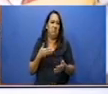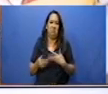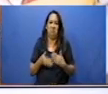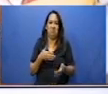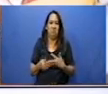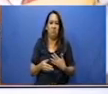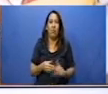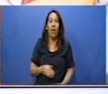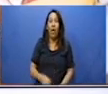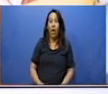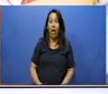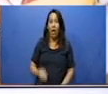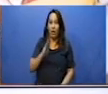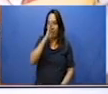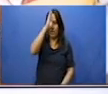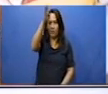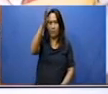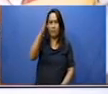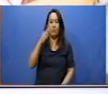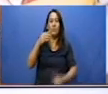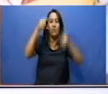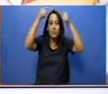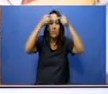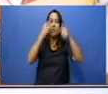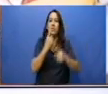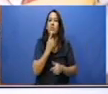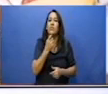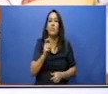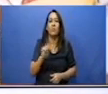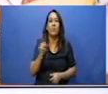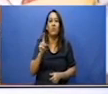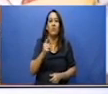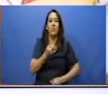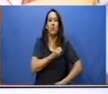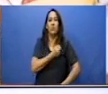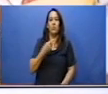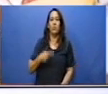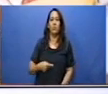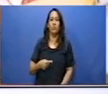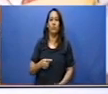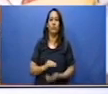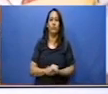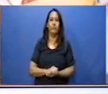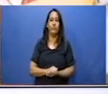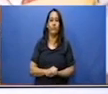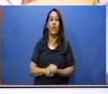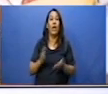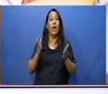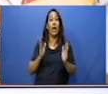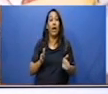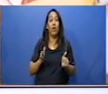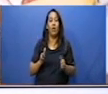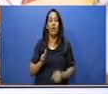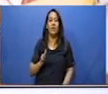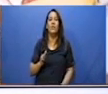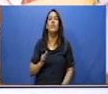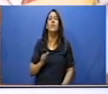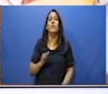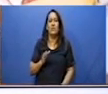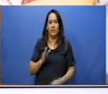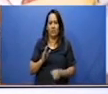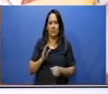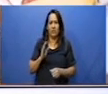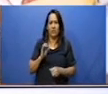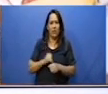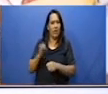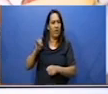Incrível, Chapeuzinho não é mais a número 1, por Flautista de Hamelin. Agora é oficial.